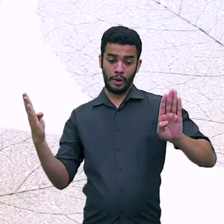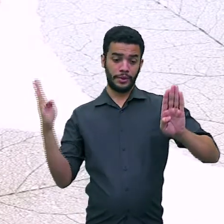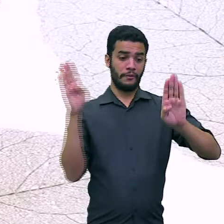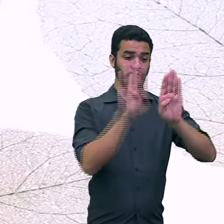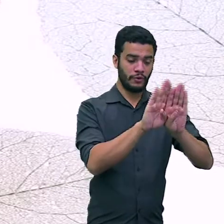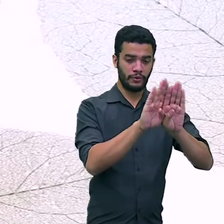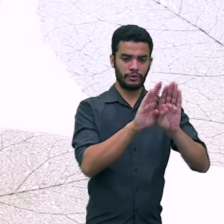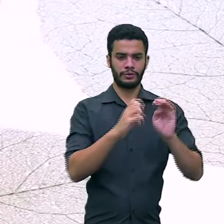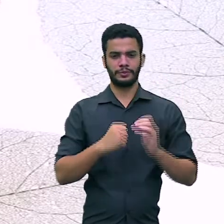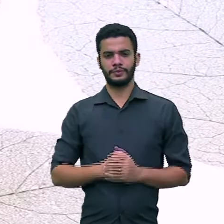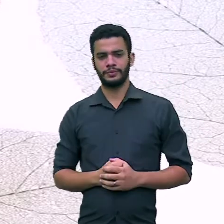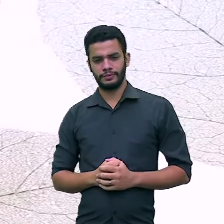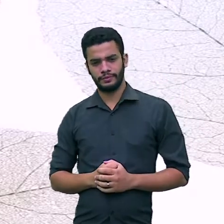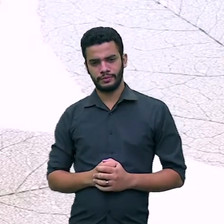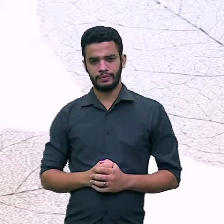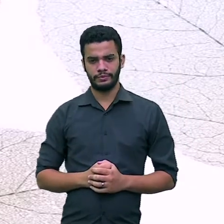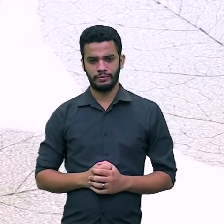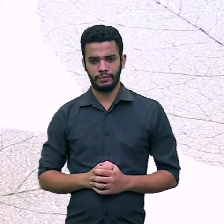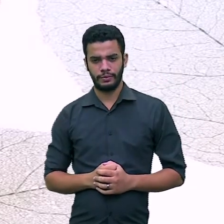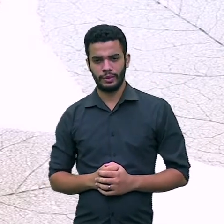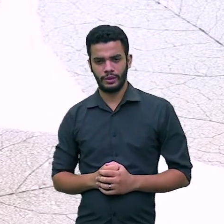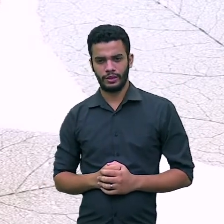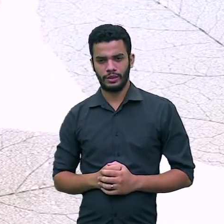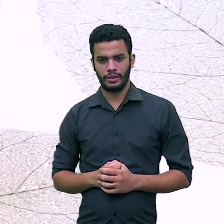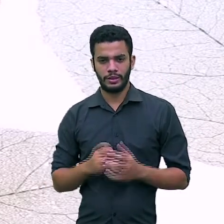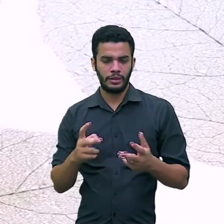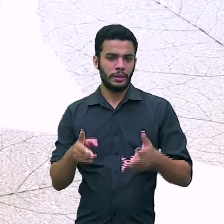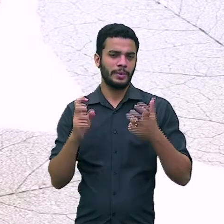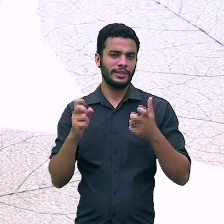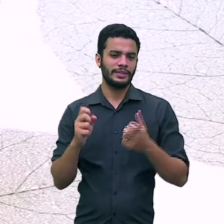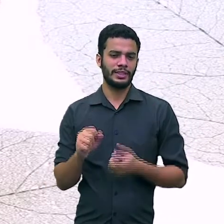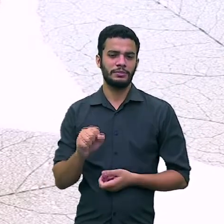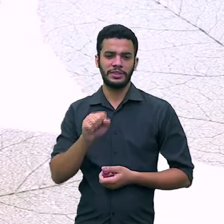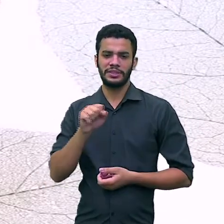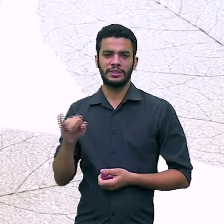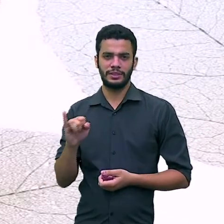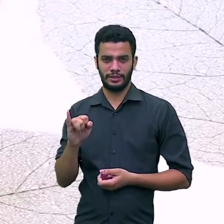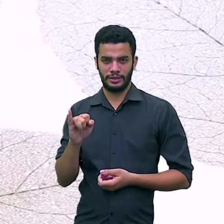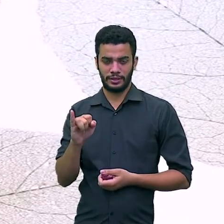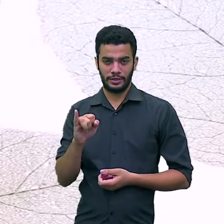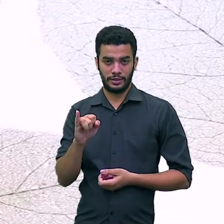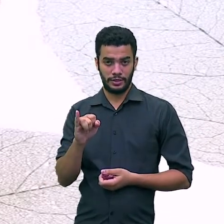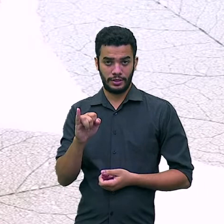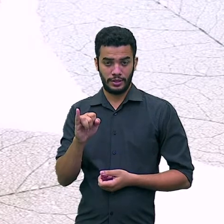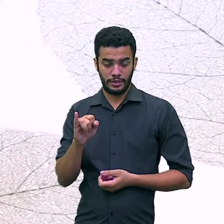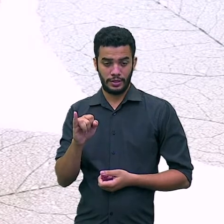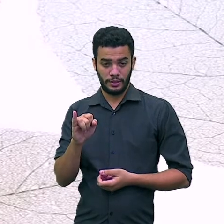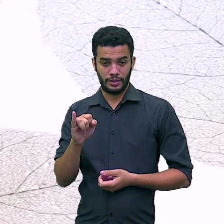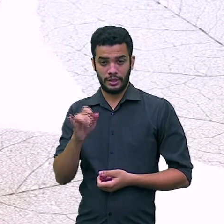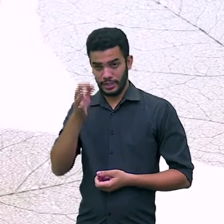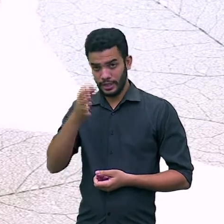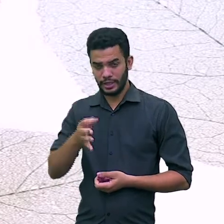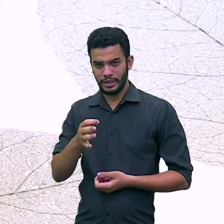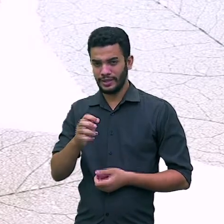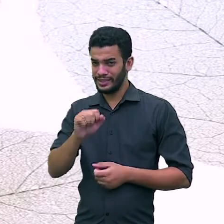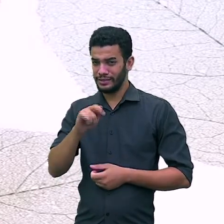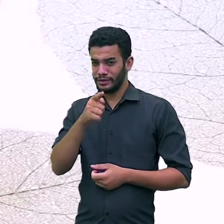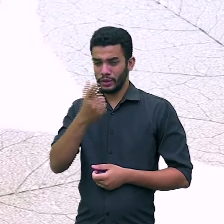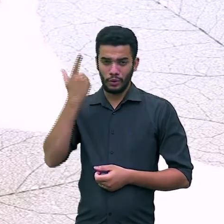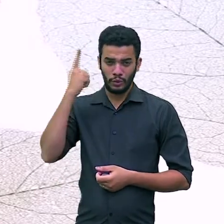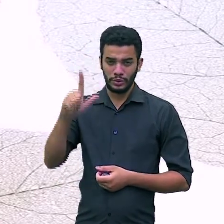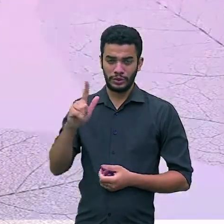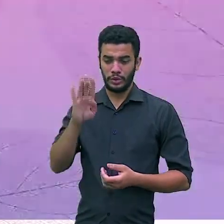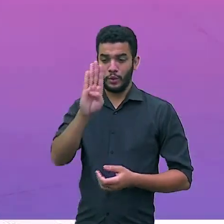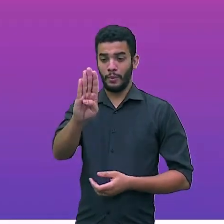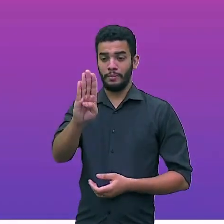juntos? Muito bem se você marcou a alternativa B, porque o verbo parecia indica um